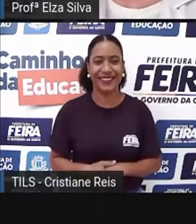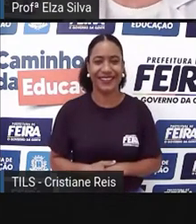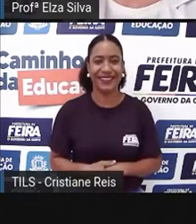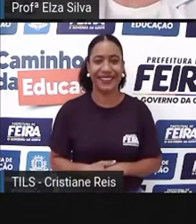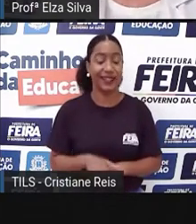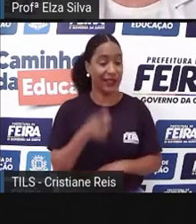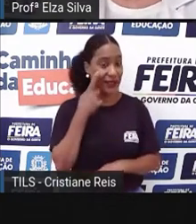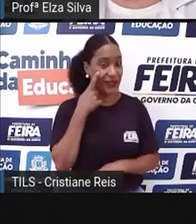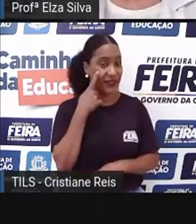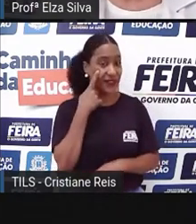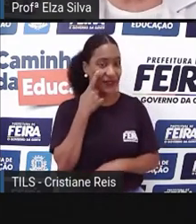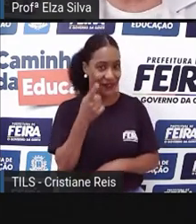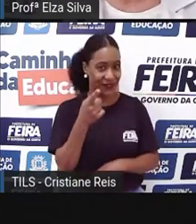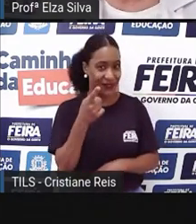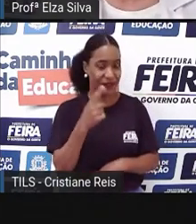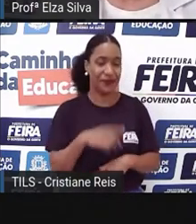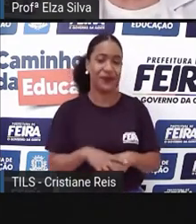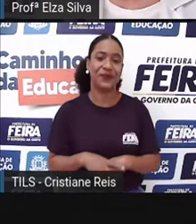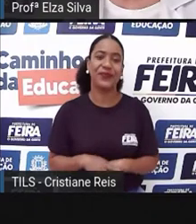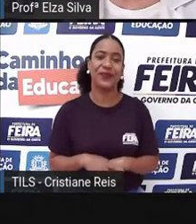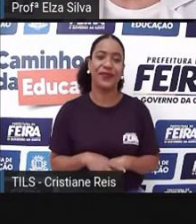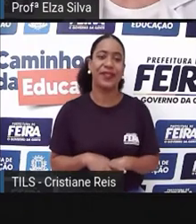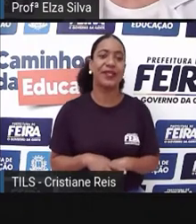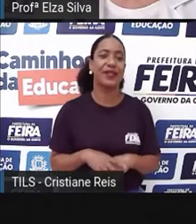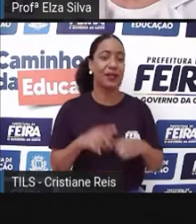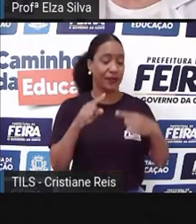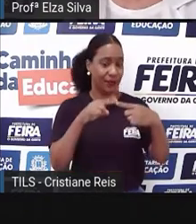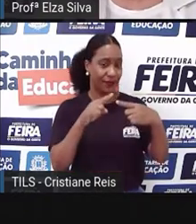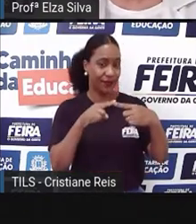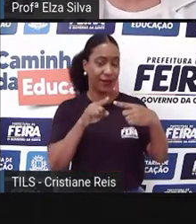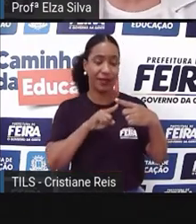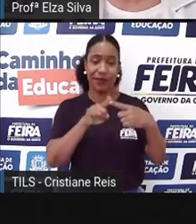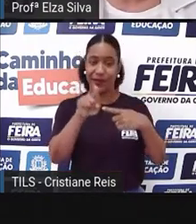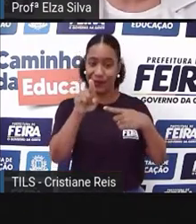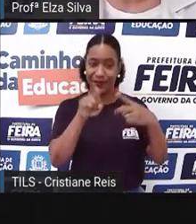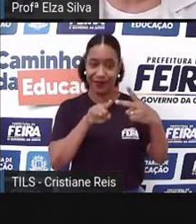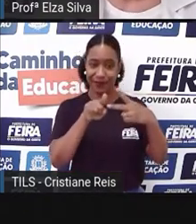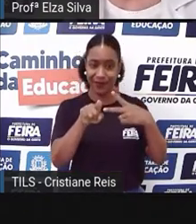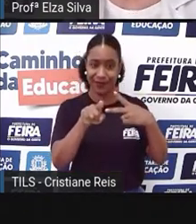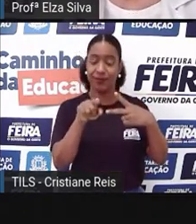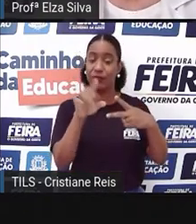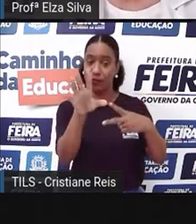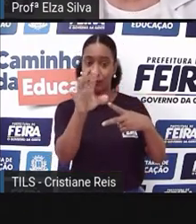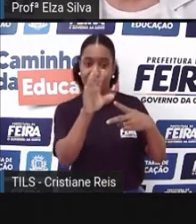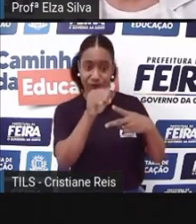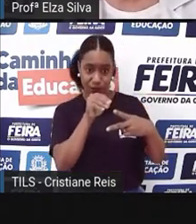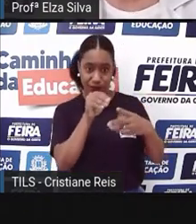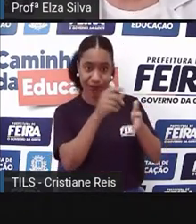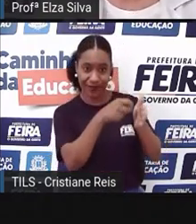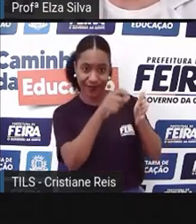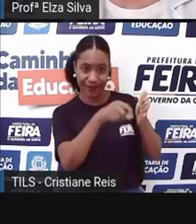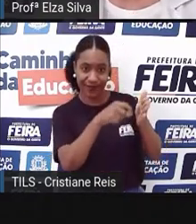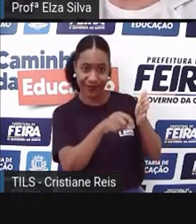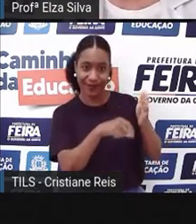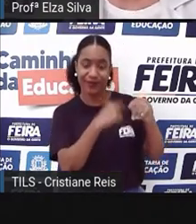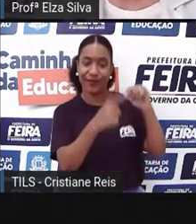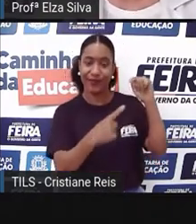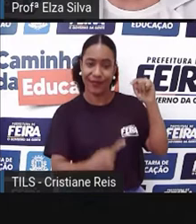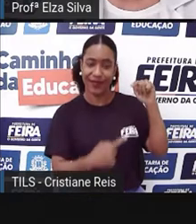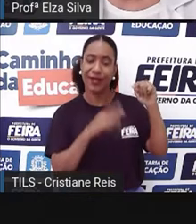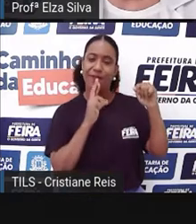olha as perguntinhas que vão começar o nosso encontro de hoje. Escrevas aí em seu caderno e respondas de acordo com